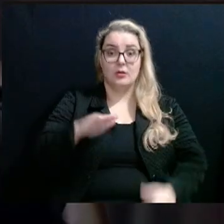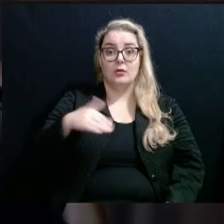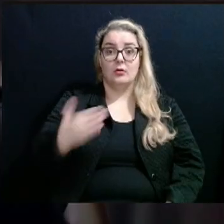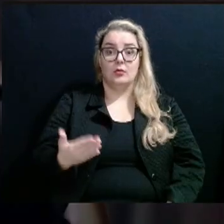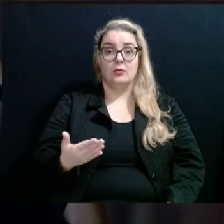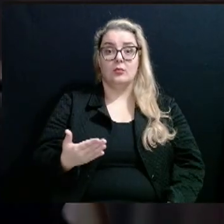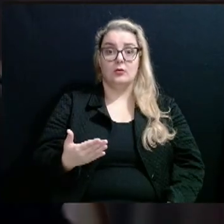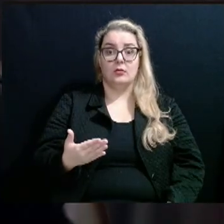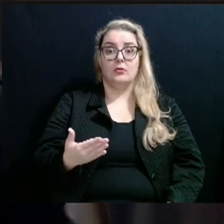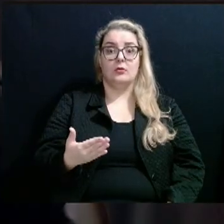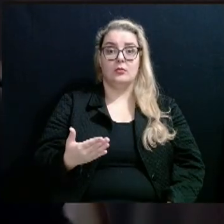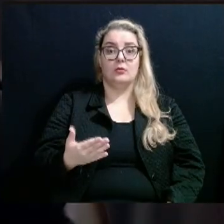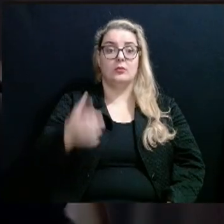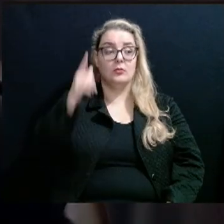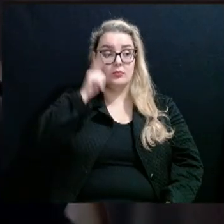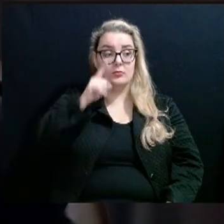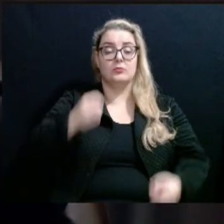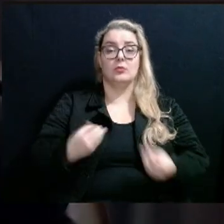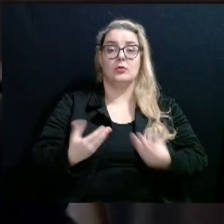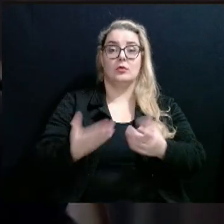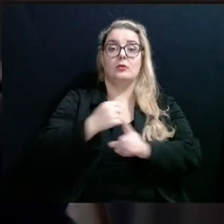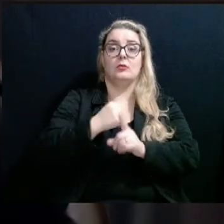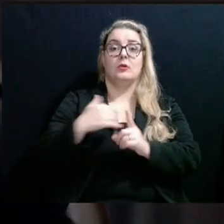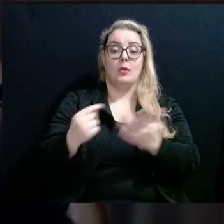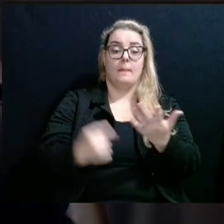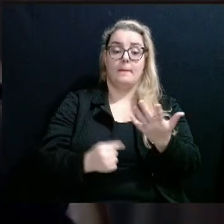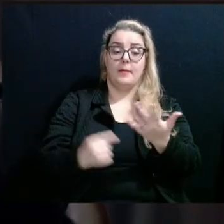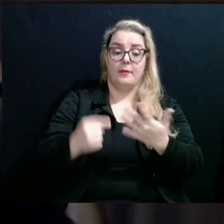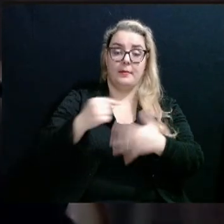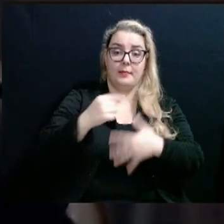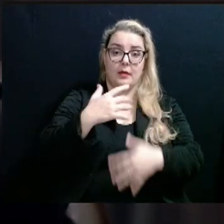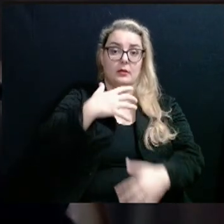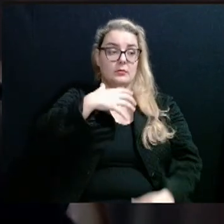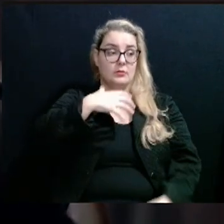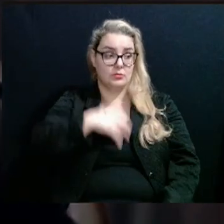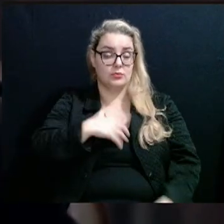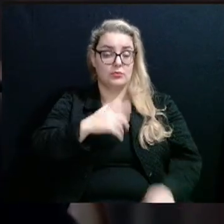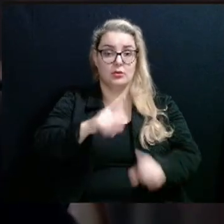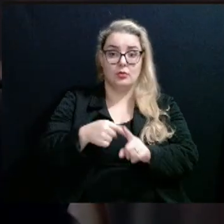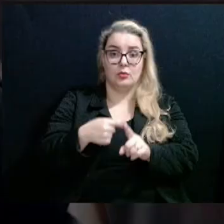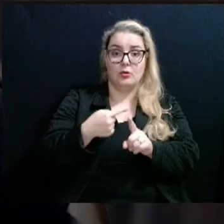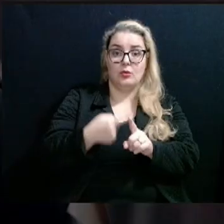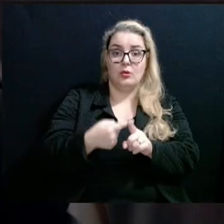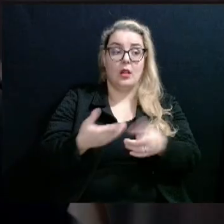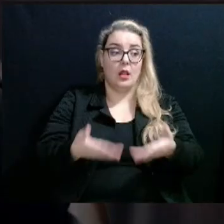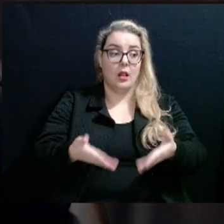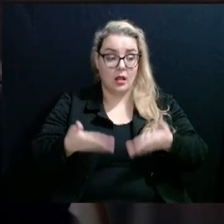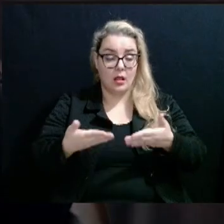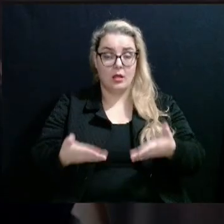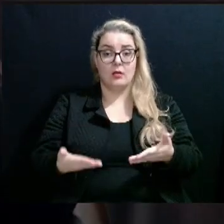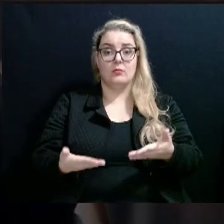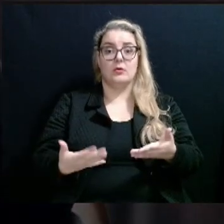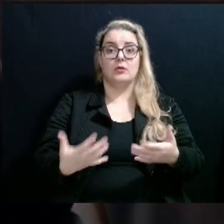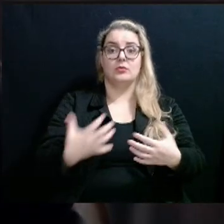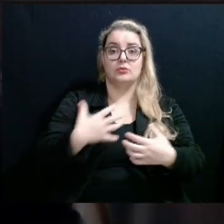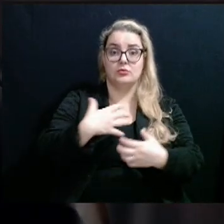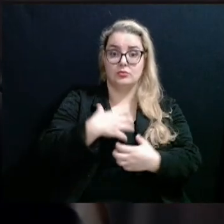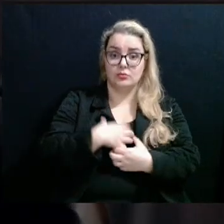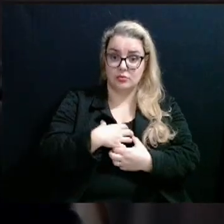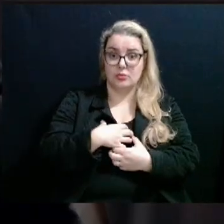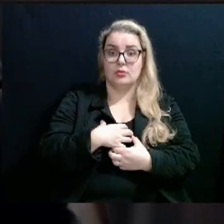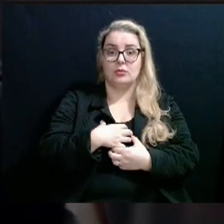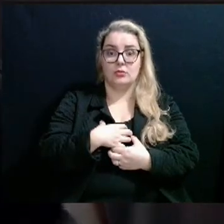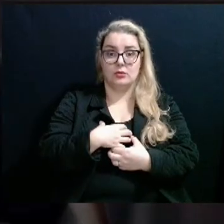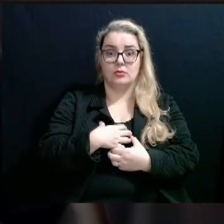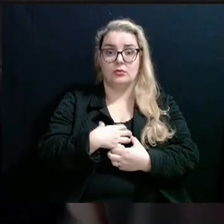colocar para a sociedade quais são, de maneira positiva, Sim. de maneira